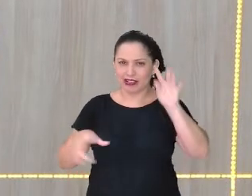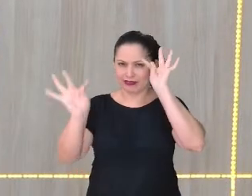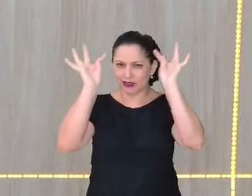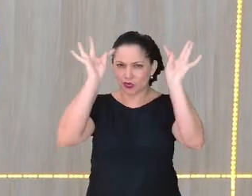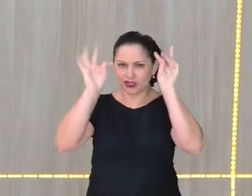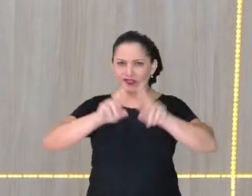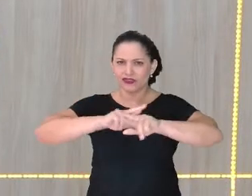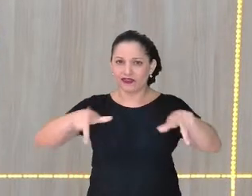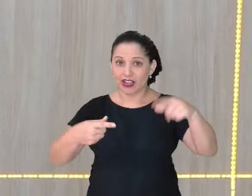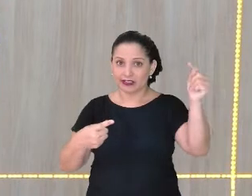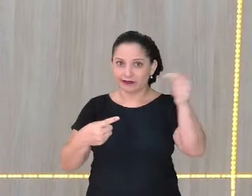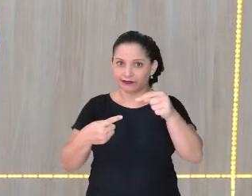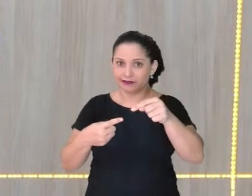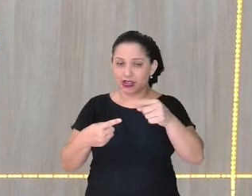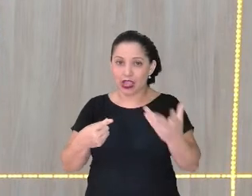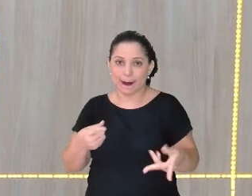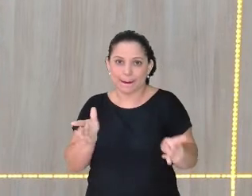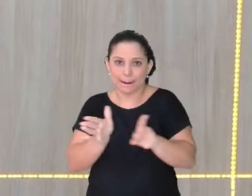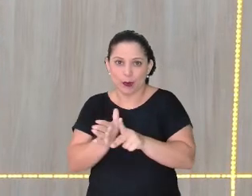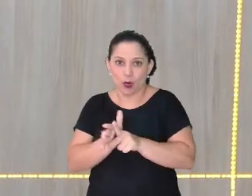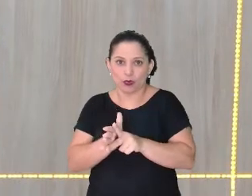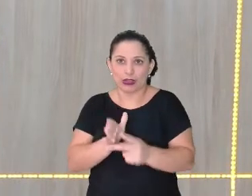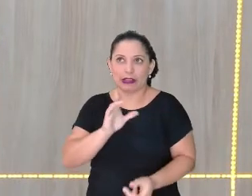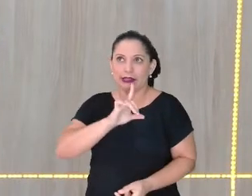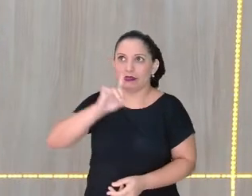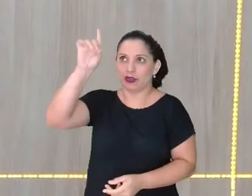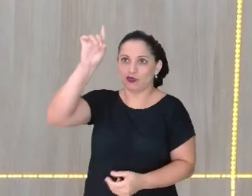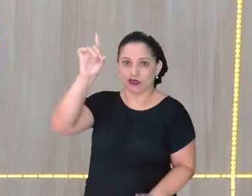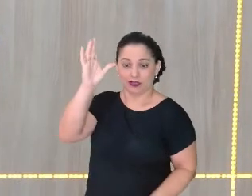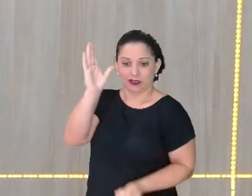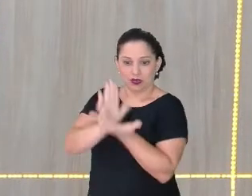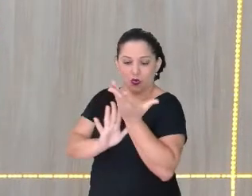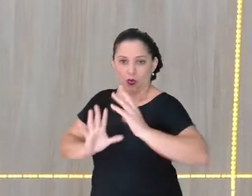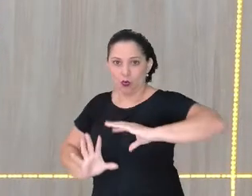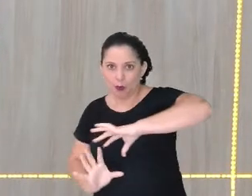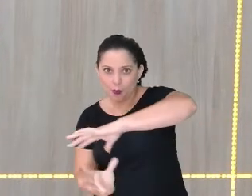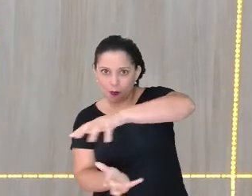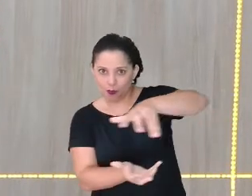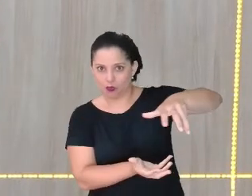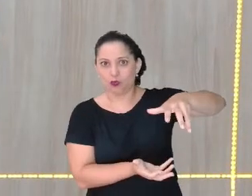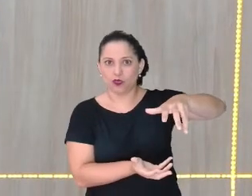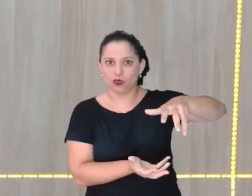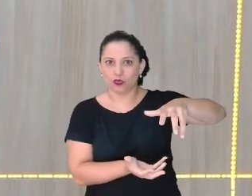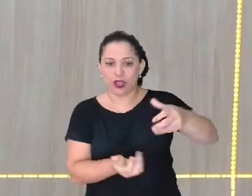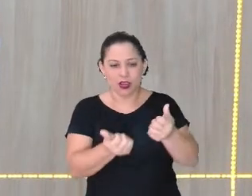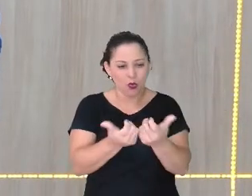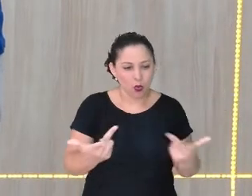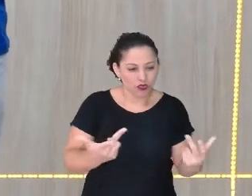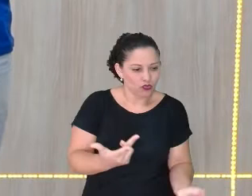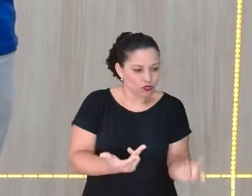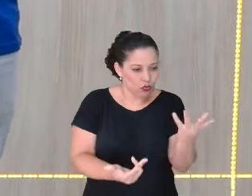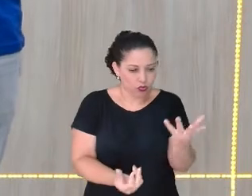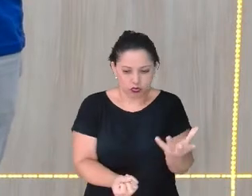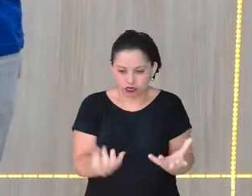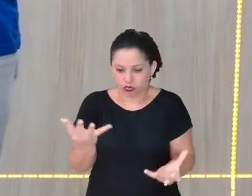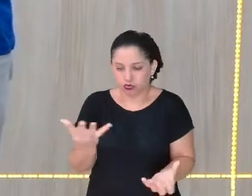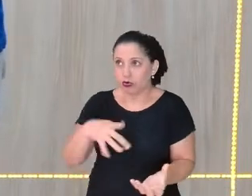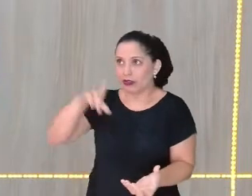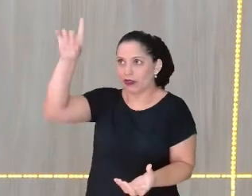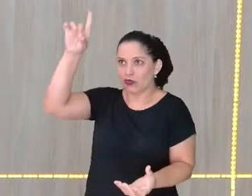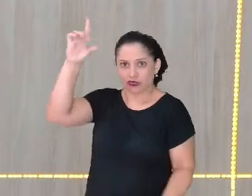né? A questão da teoria da criação, o criacionismo, de que Deus criou todas as coisas, e a teoria